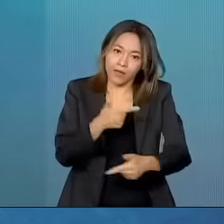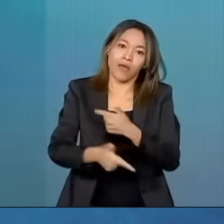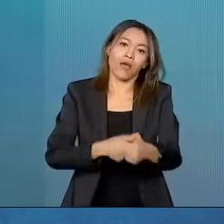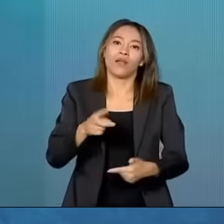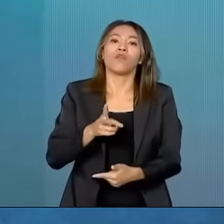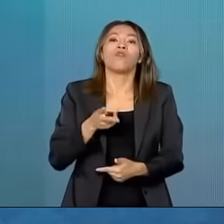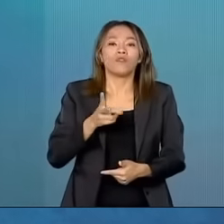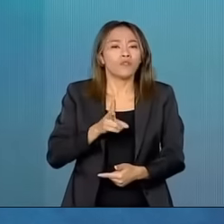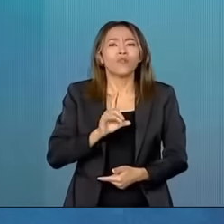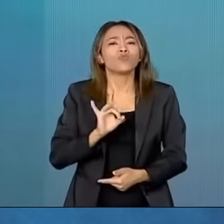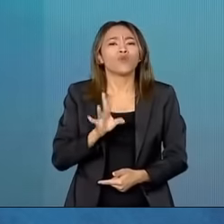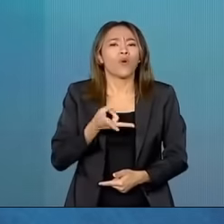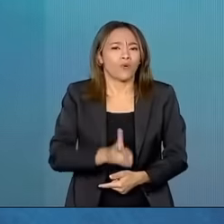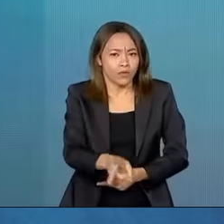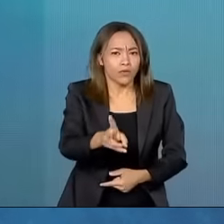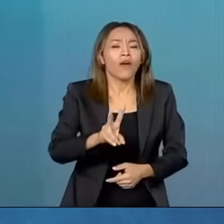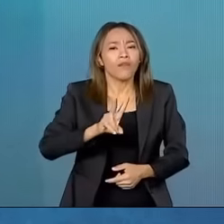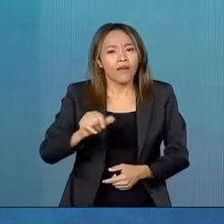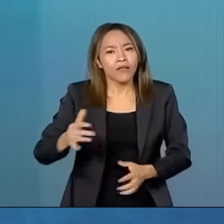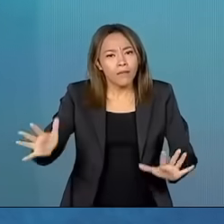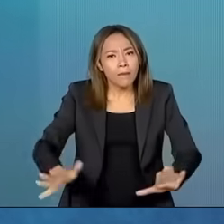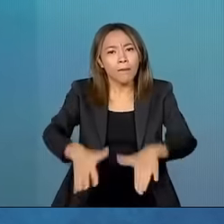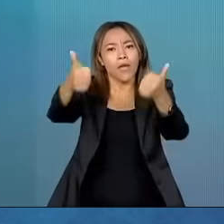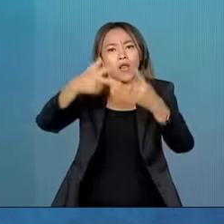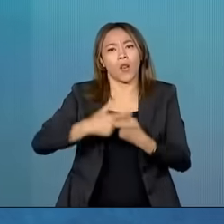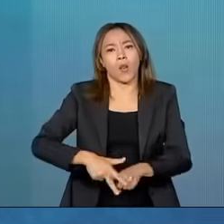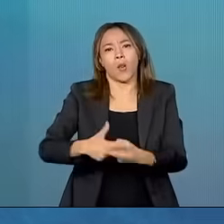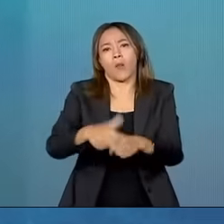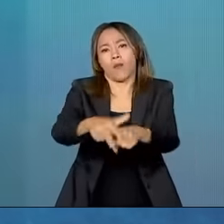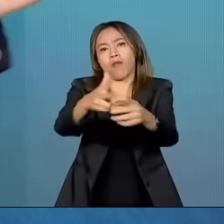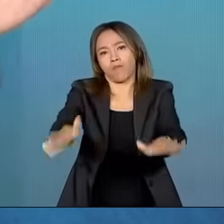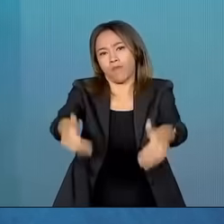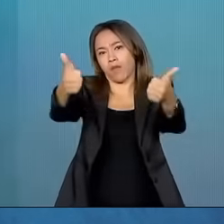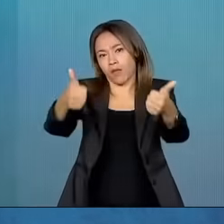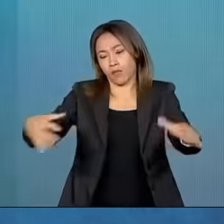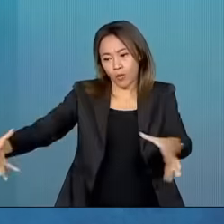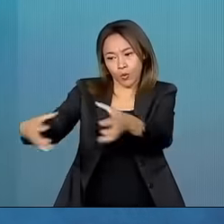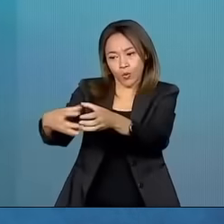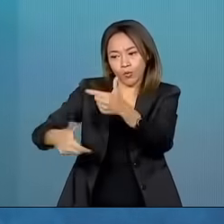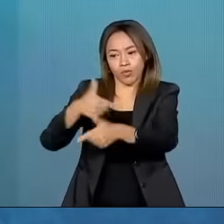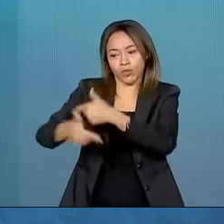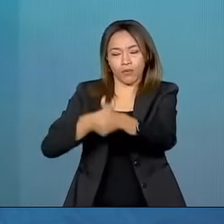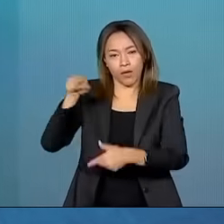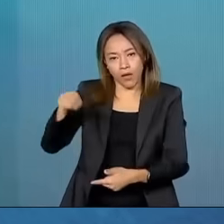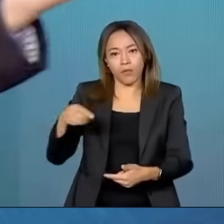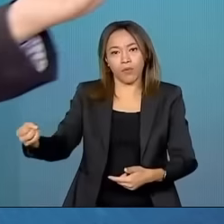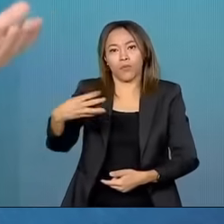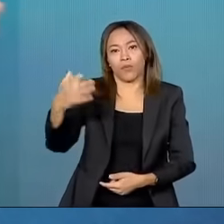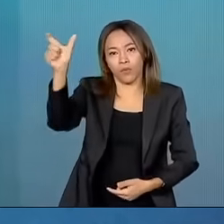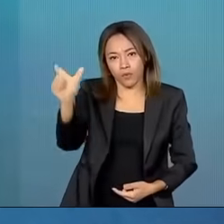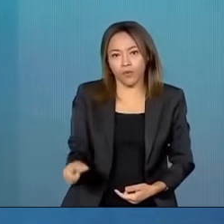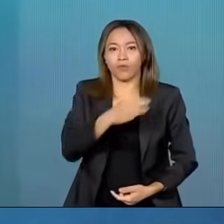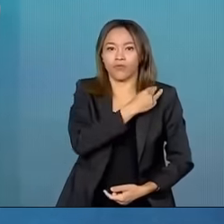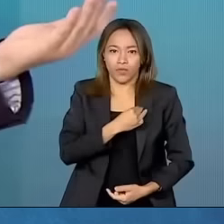apenas continuar, esse trabalho vai ser aperfeiçoado, aprimorado pela equipe conduzida pelo ministro Lewandowski, dada